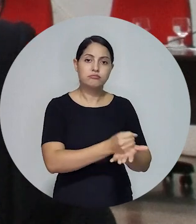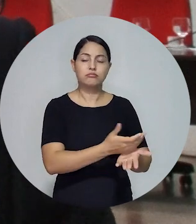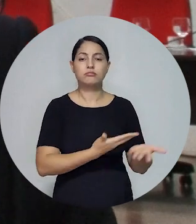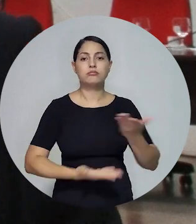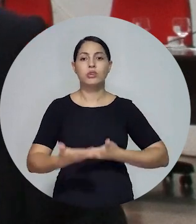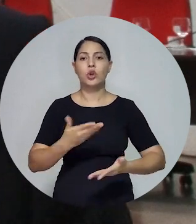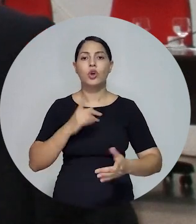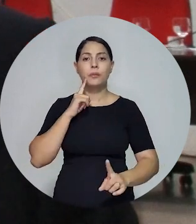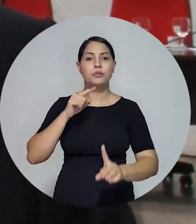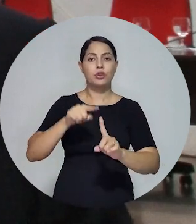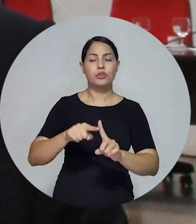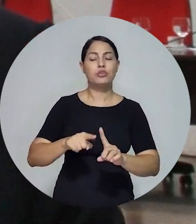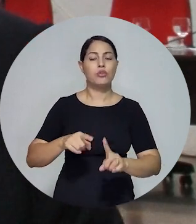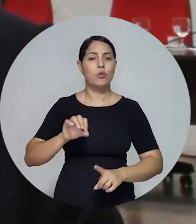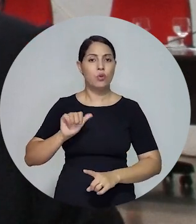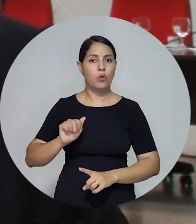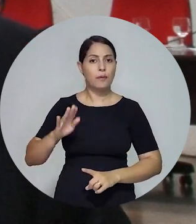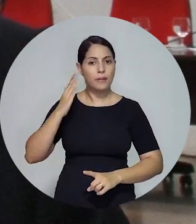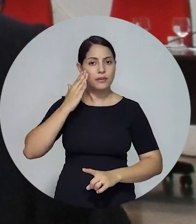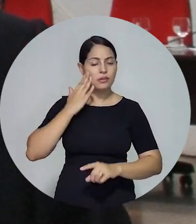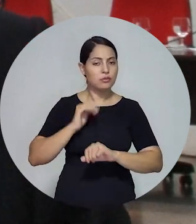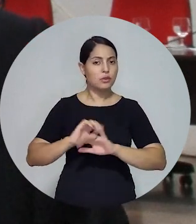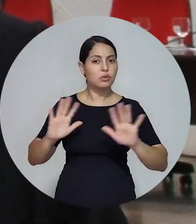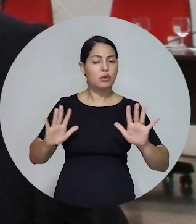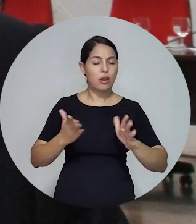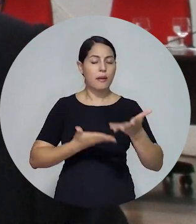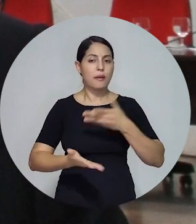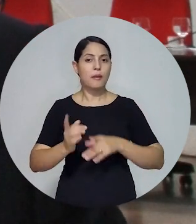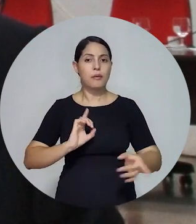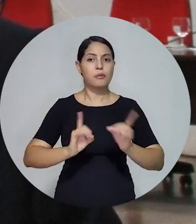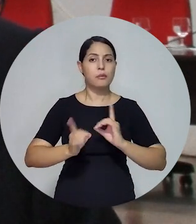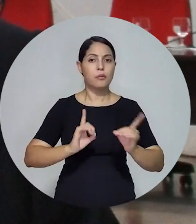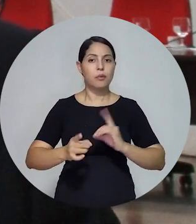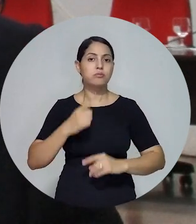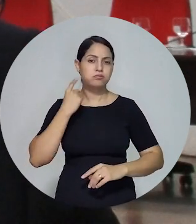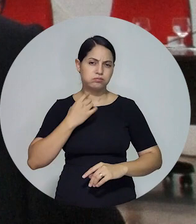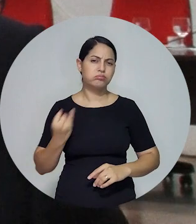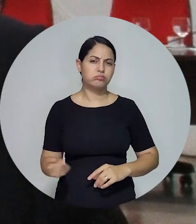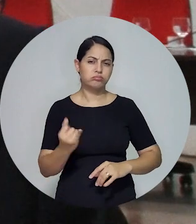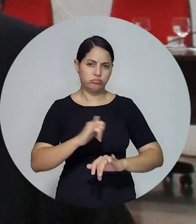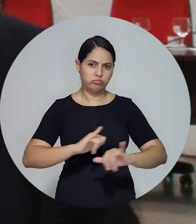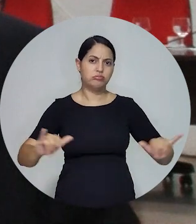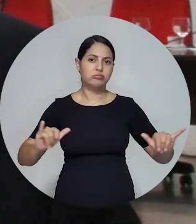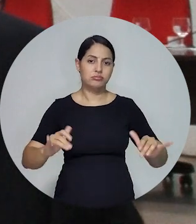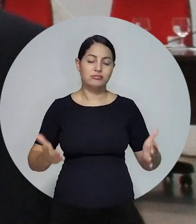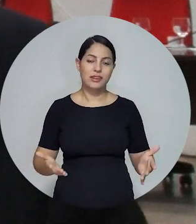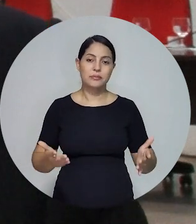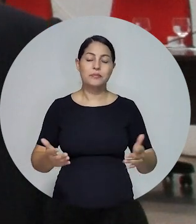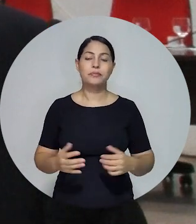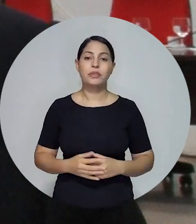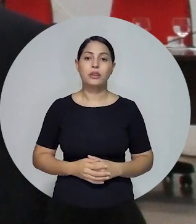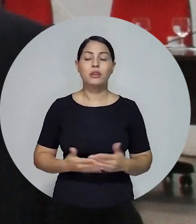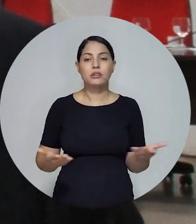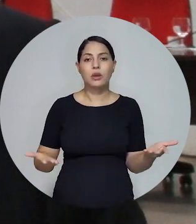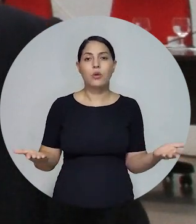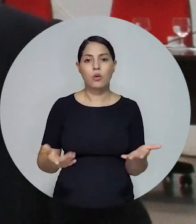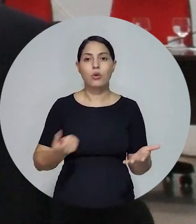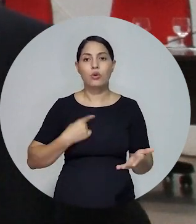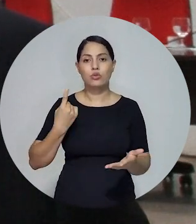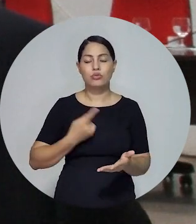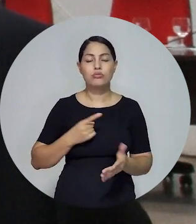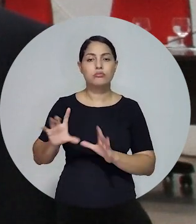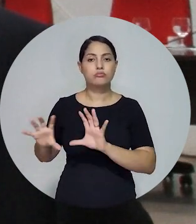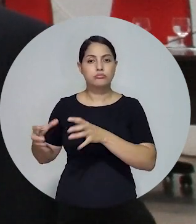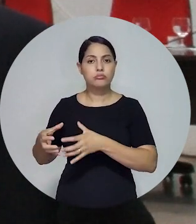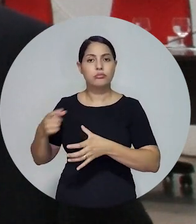estar presente e levar a mensagem da OAB, a importância da prerrogativa e o contato num grande diálogo existente nesse